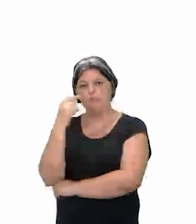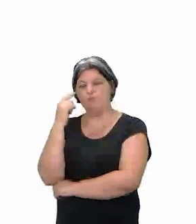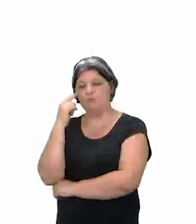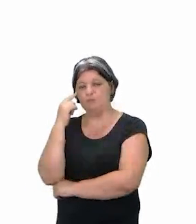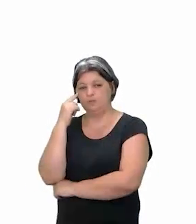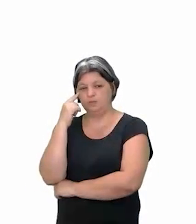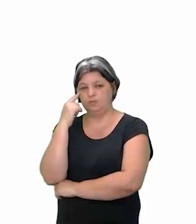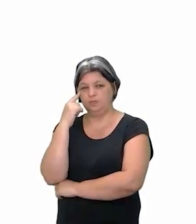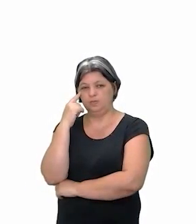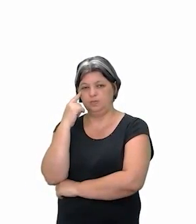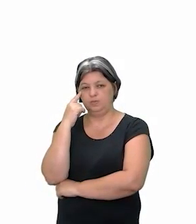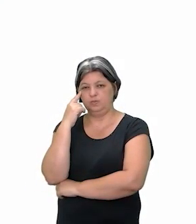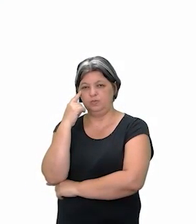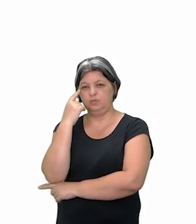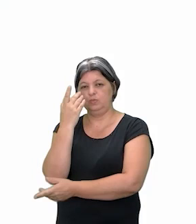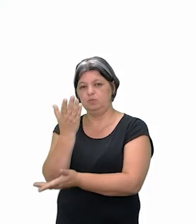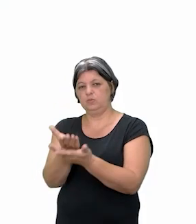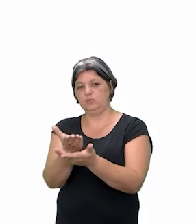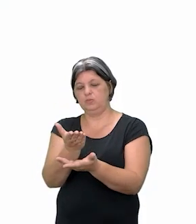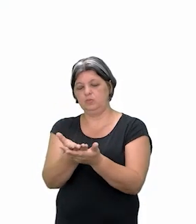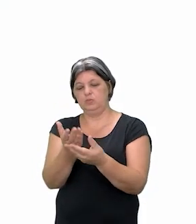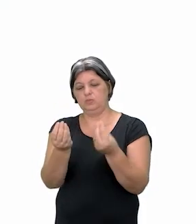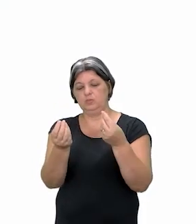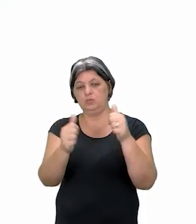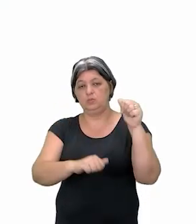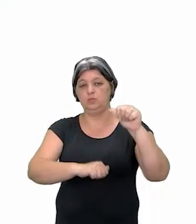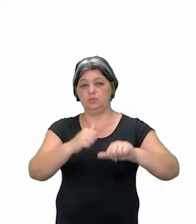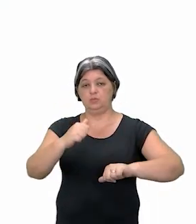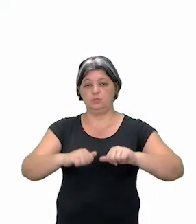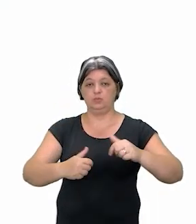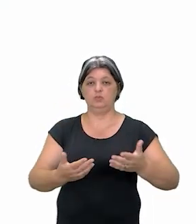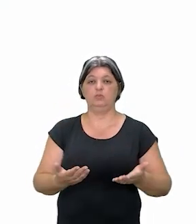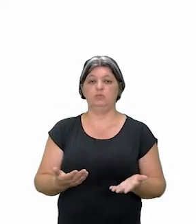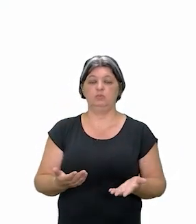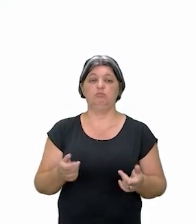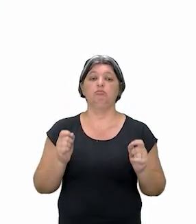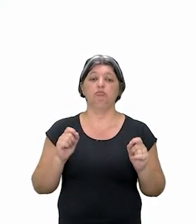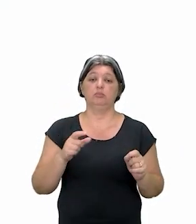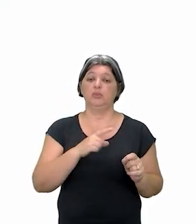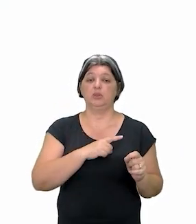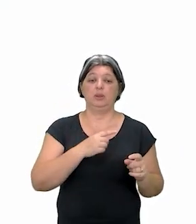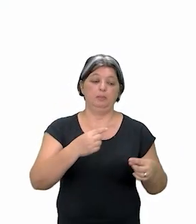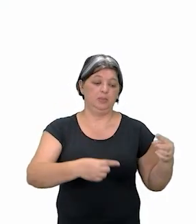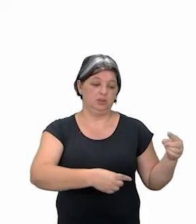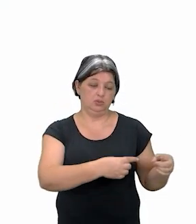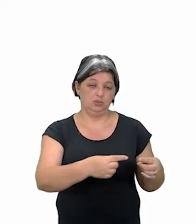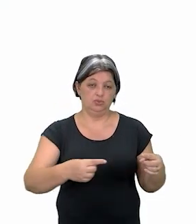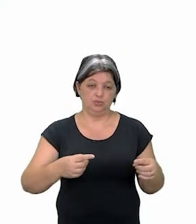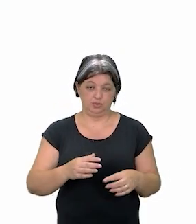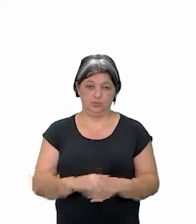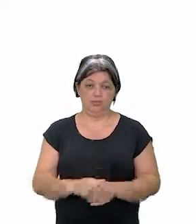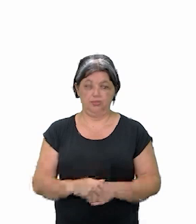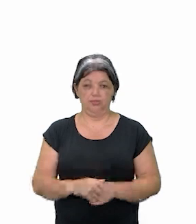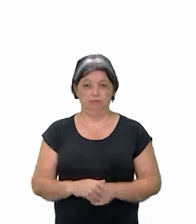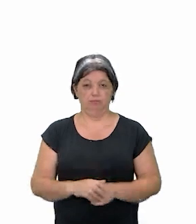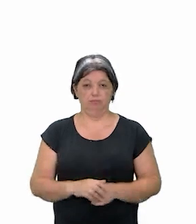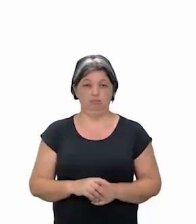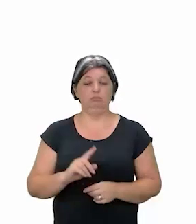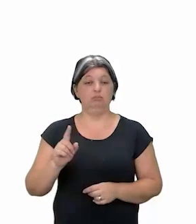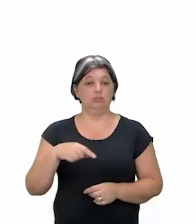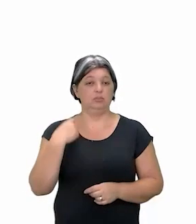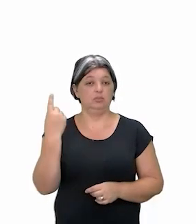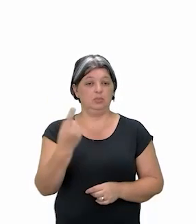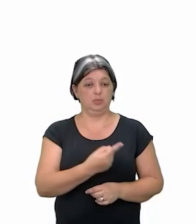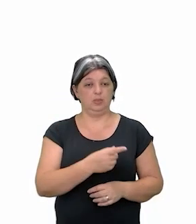possibilidades da autoavaliação que a gente vai trazer para discutir aqui com vocês. Então, quando a gente